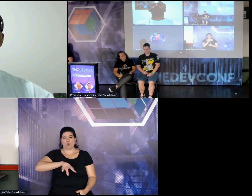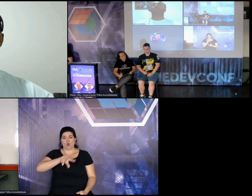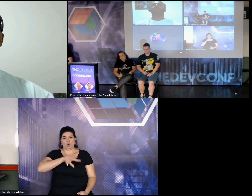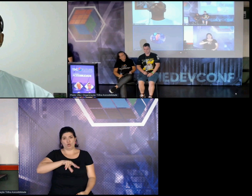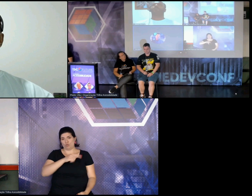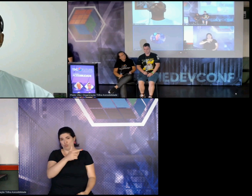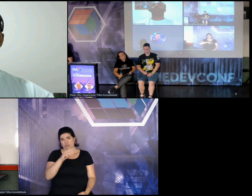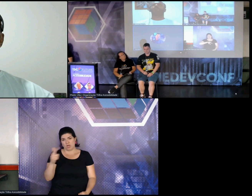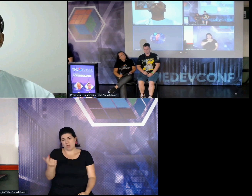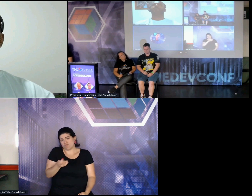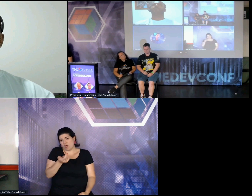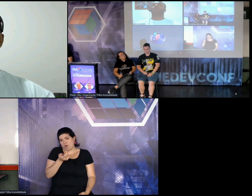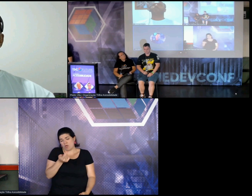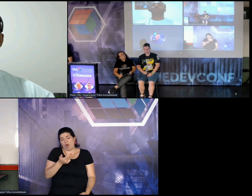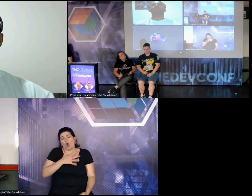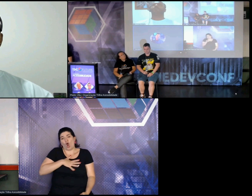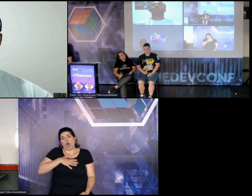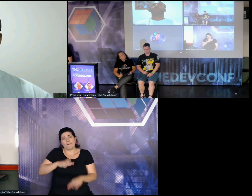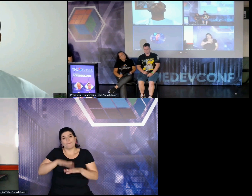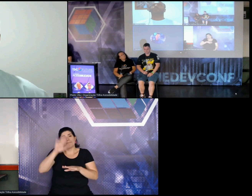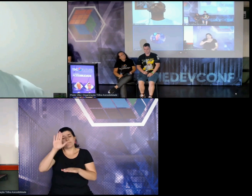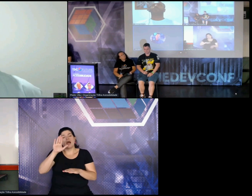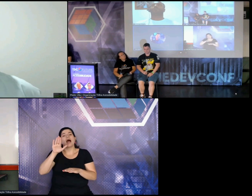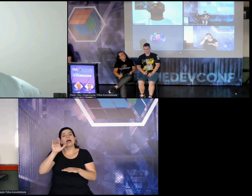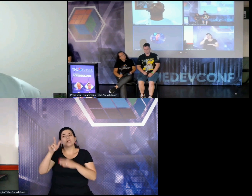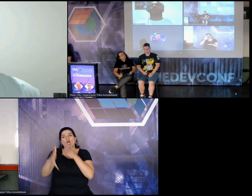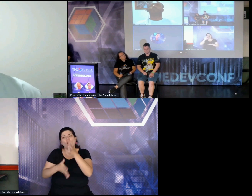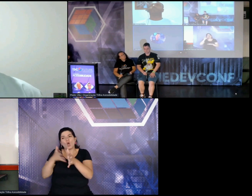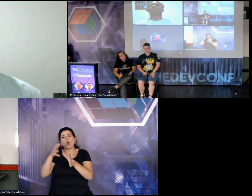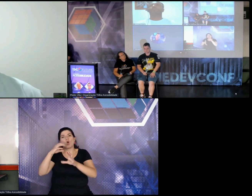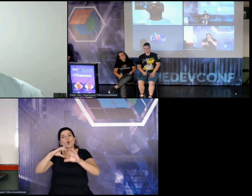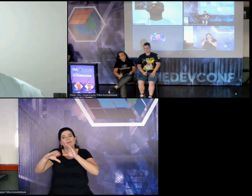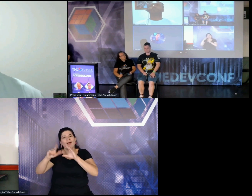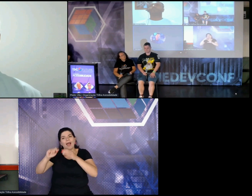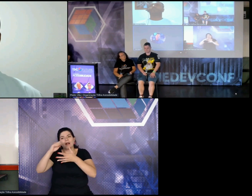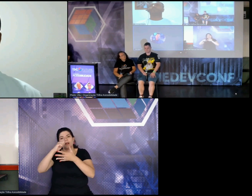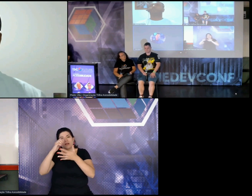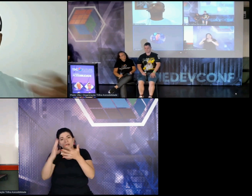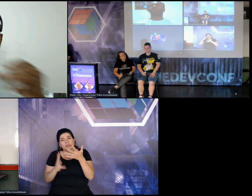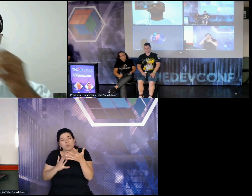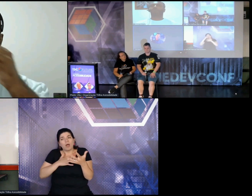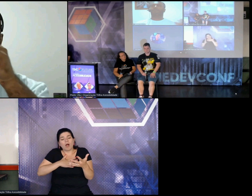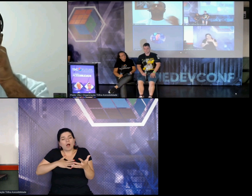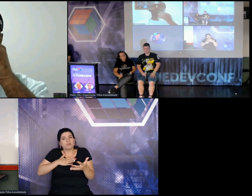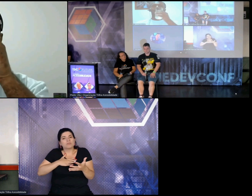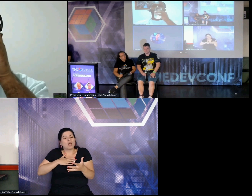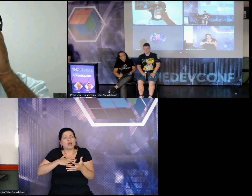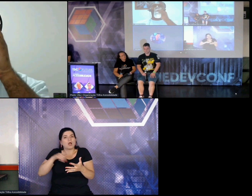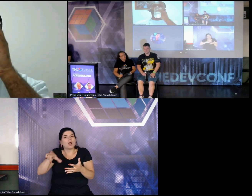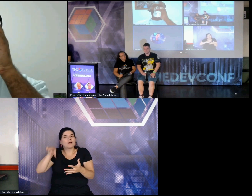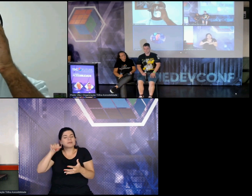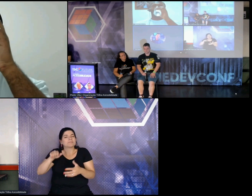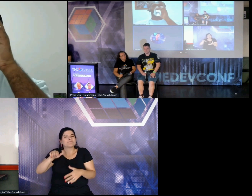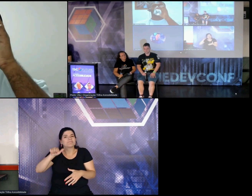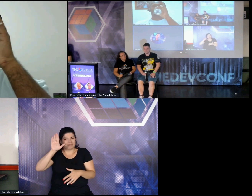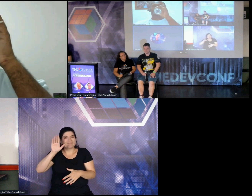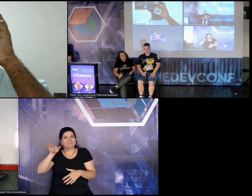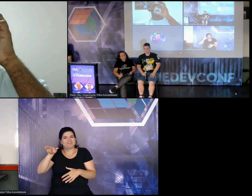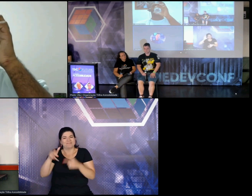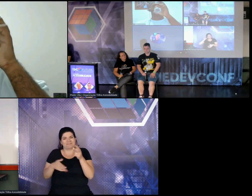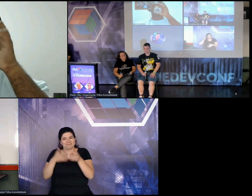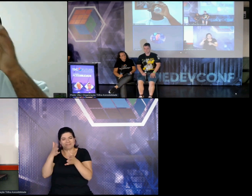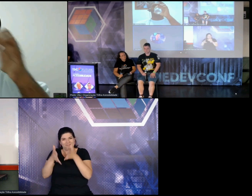na sua língua original, que é a Libras, né? Então, acho que trazer esses dados, acho que é o